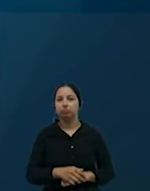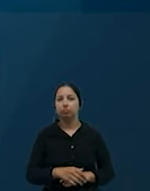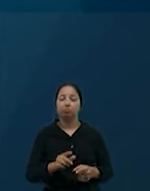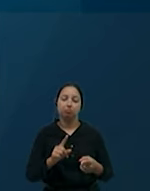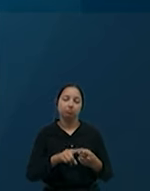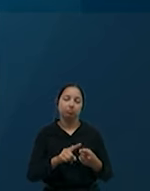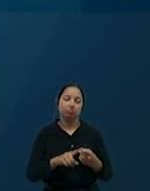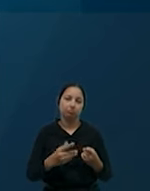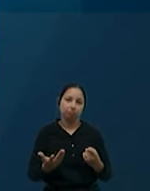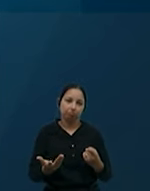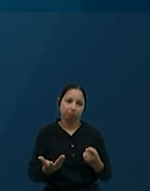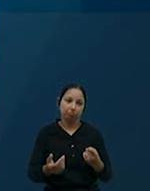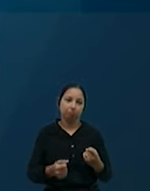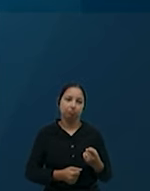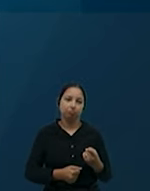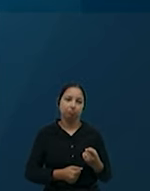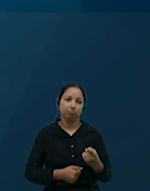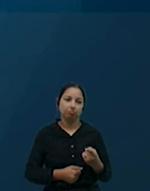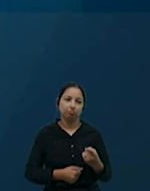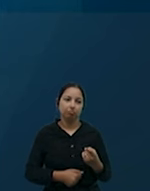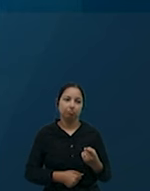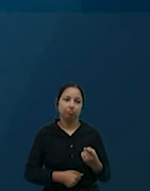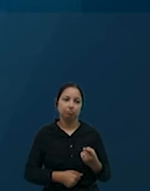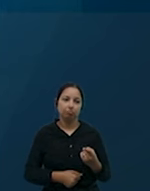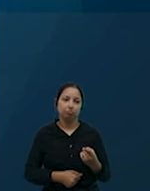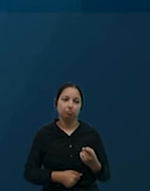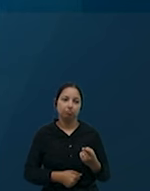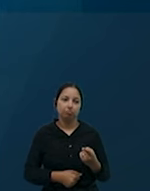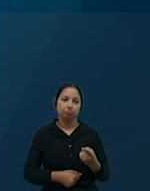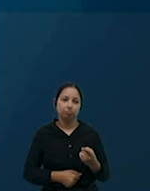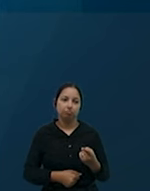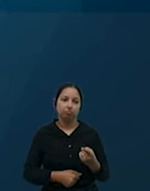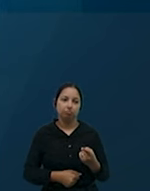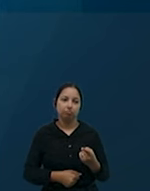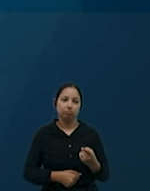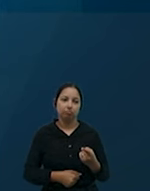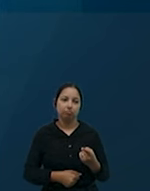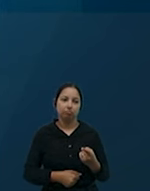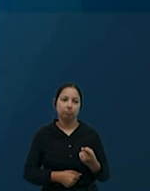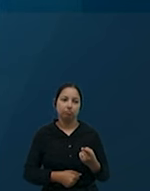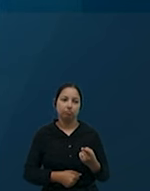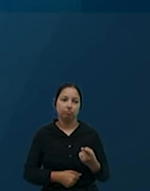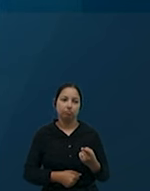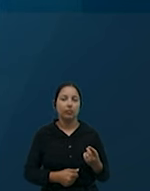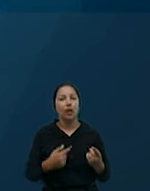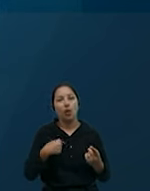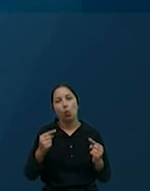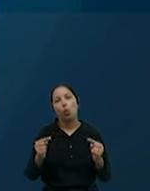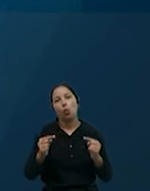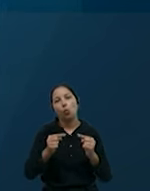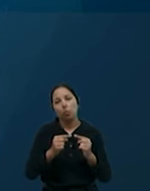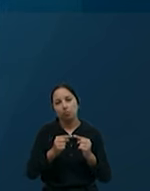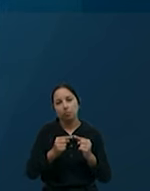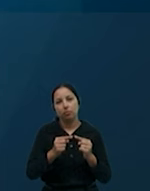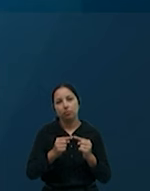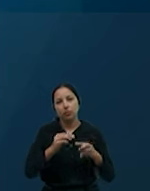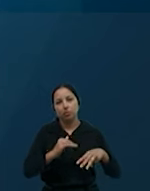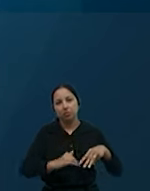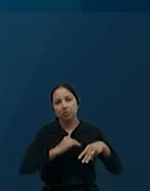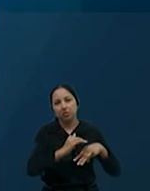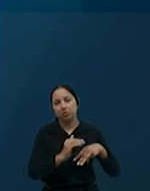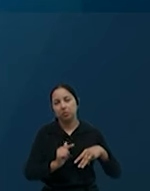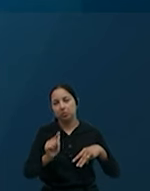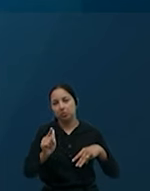estou, no caso, me rendendo à posição dos colegiados, aqui do Superior Tribunal de Justiça, registro uma